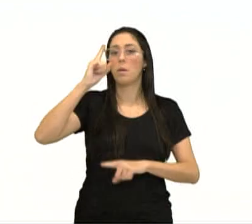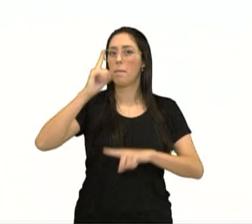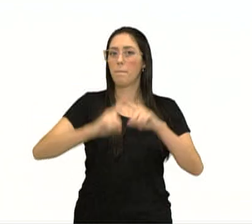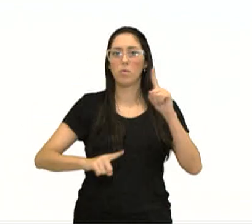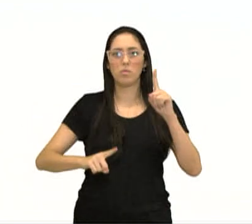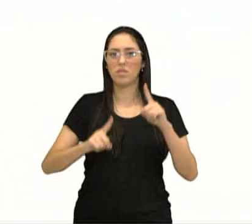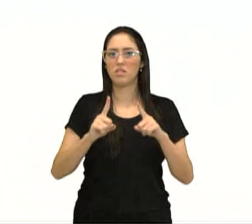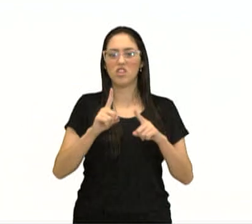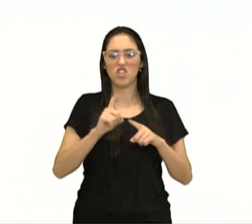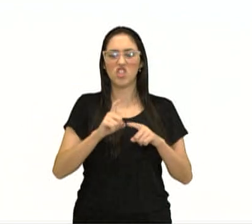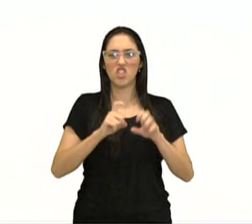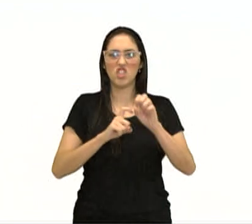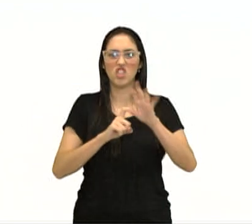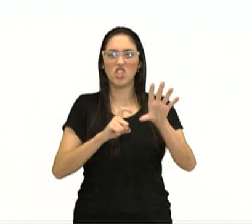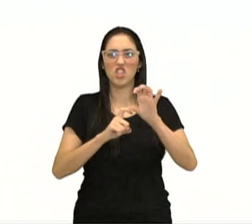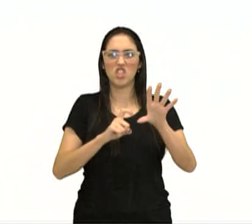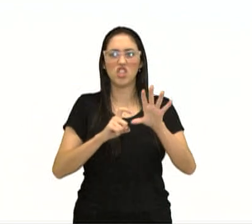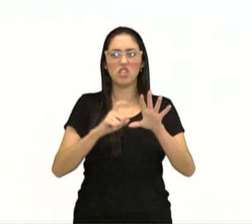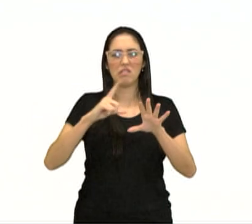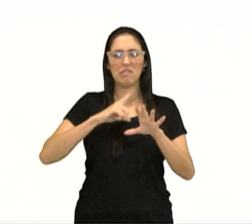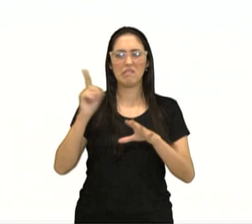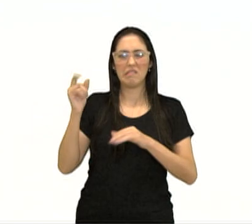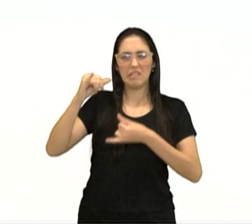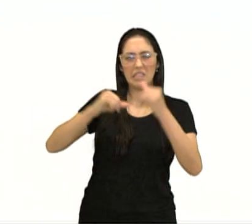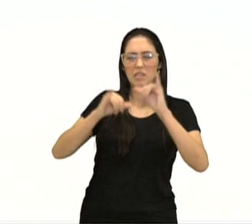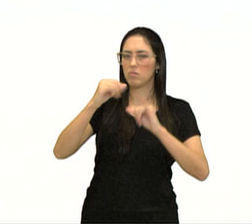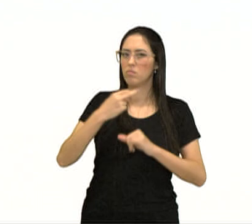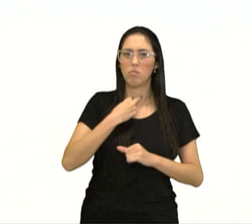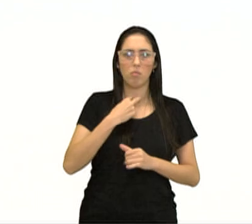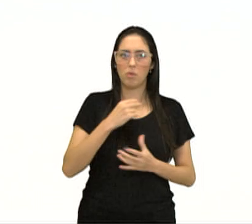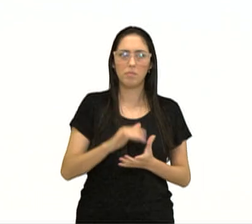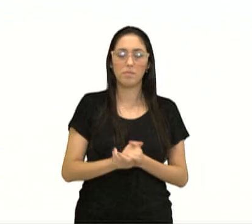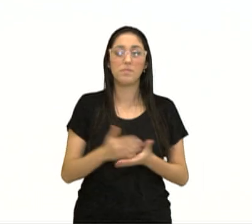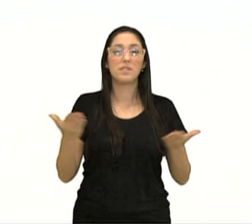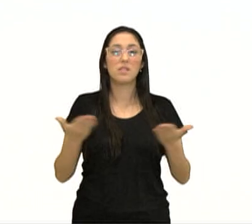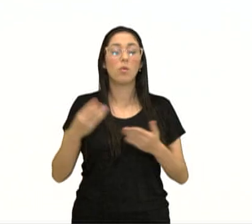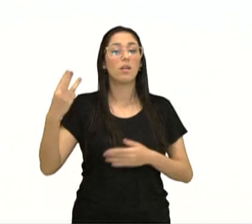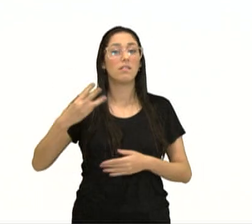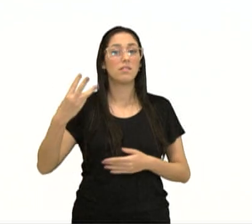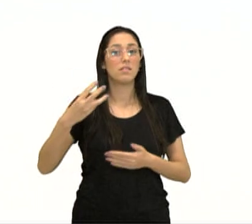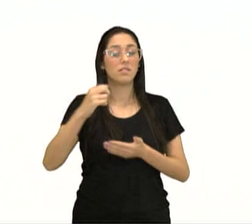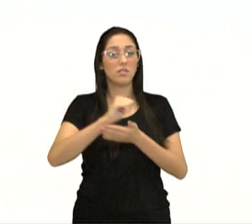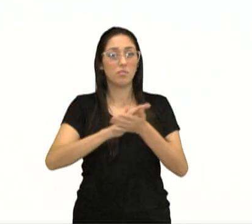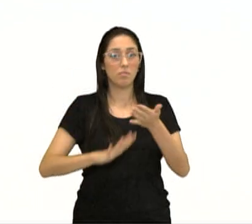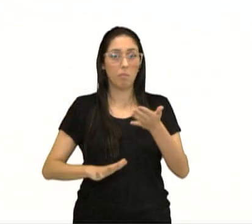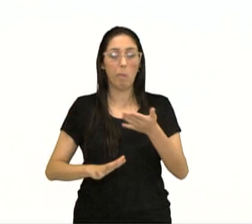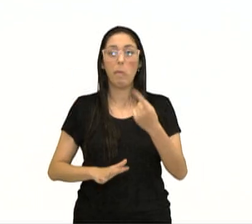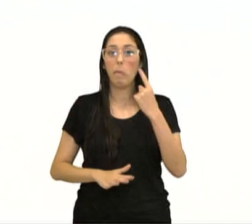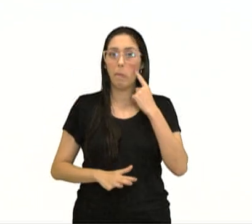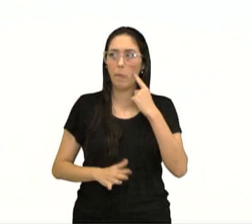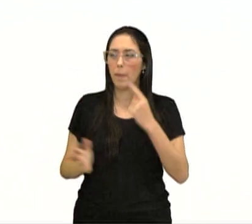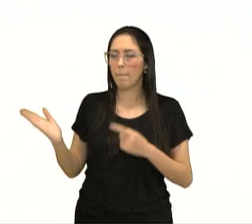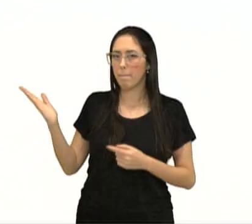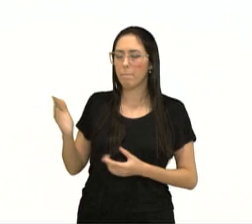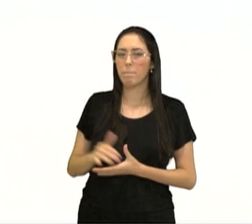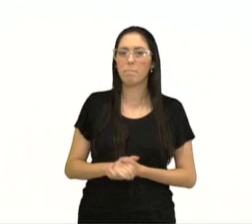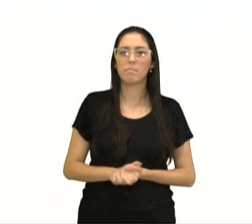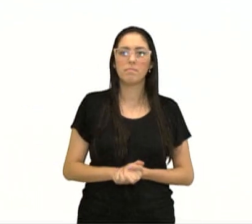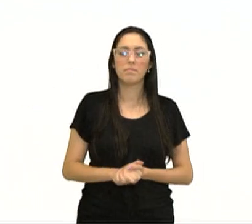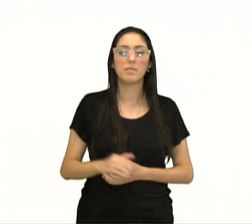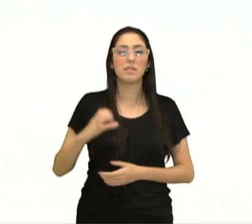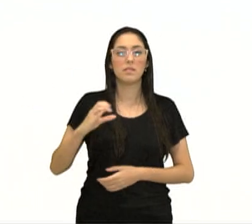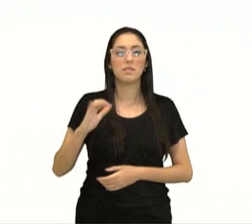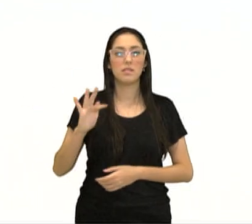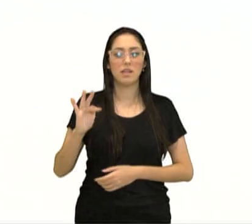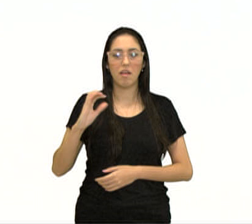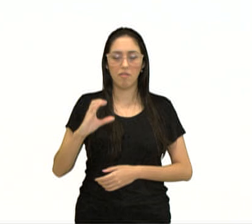uso desse tipo de composto químico nesses sprays. E agora a nossa terceira atividade, confere na tela, ó. O uso dos